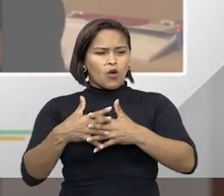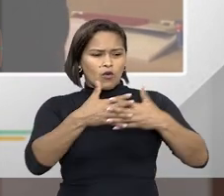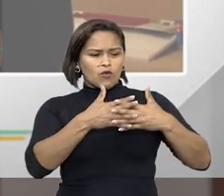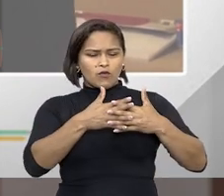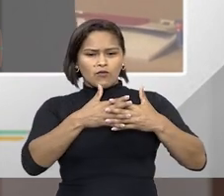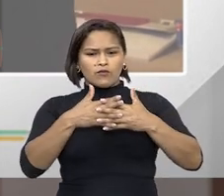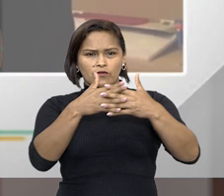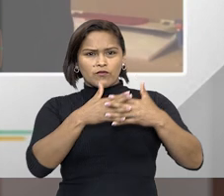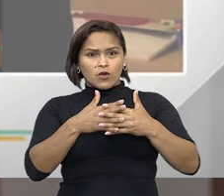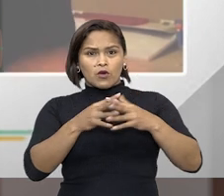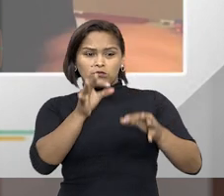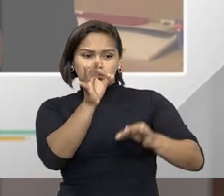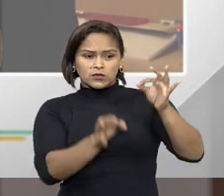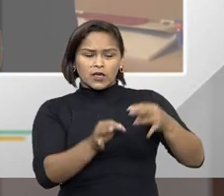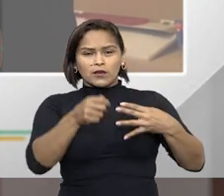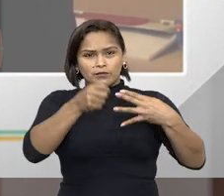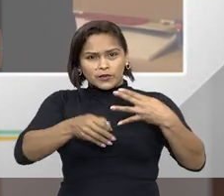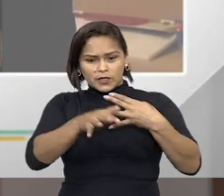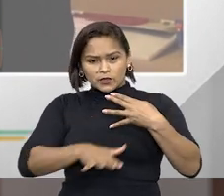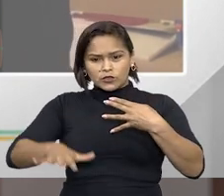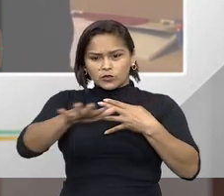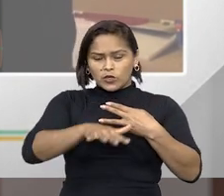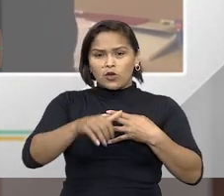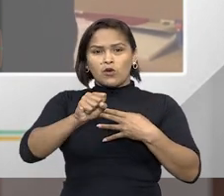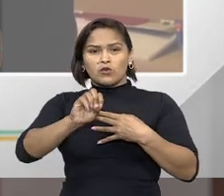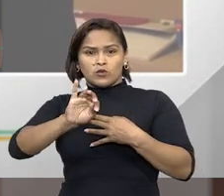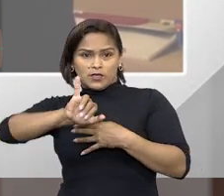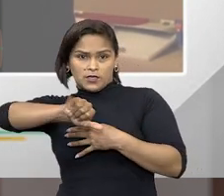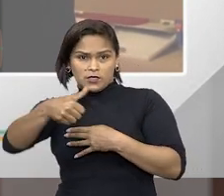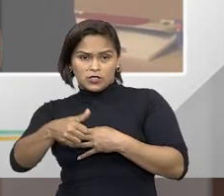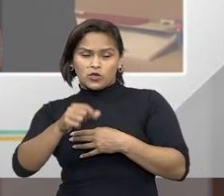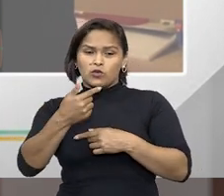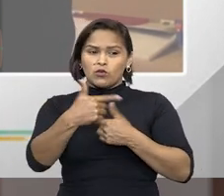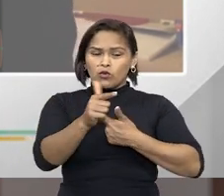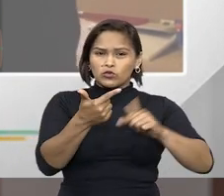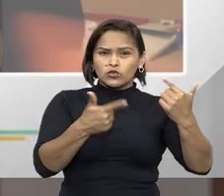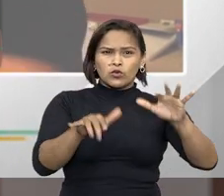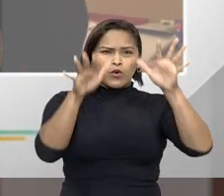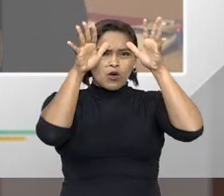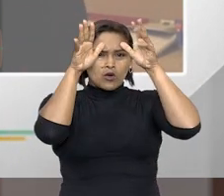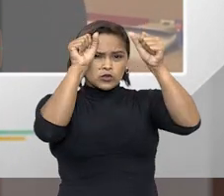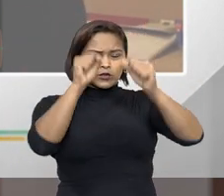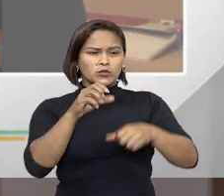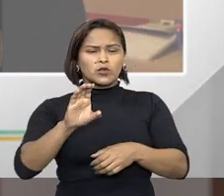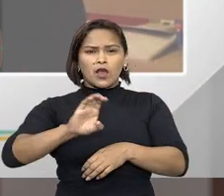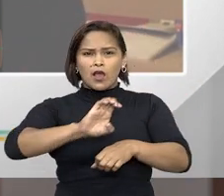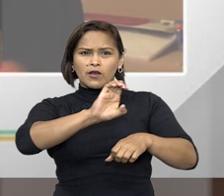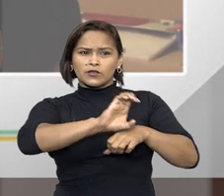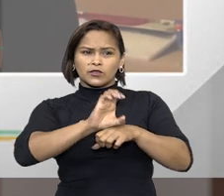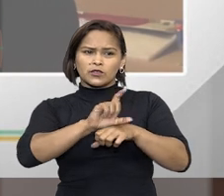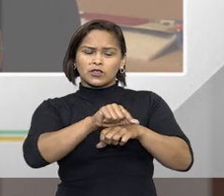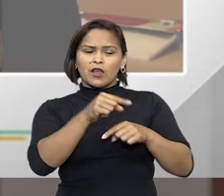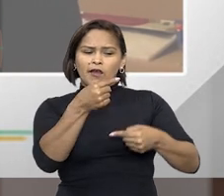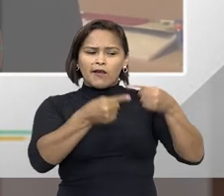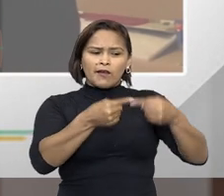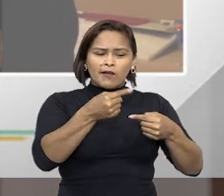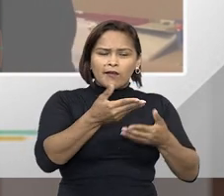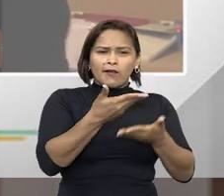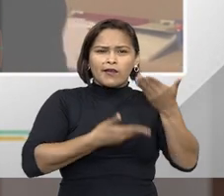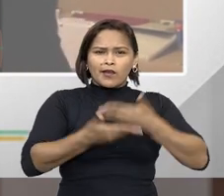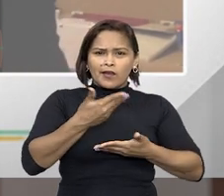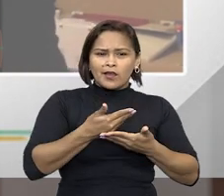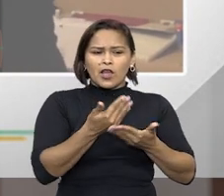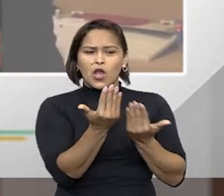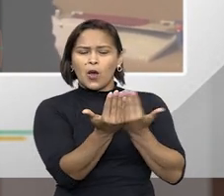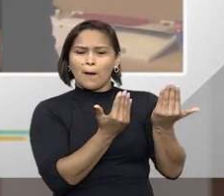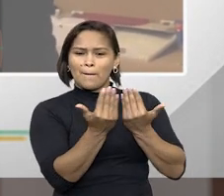da jurisprudência, ou do STJ, ou de um tribunal de um estado em relação ao tribunal do outro. É quando, então, o